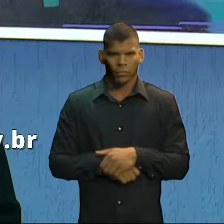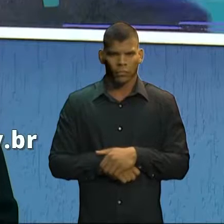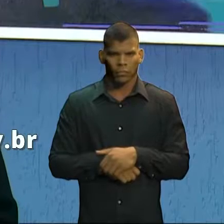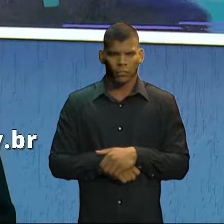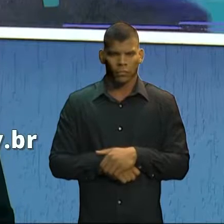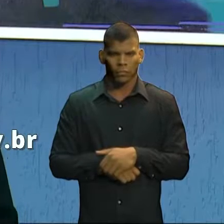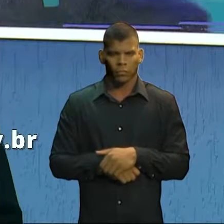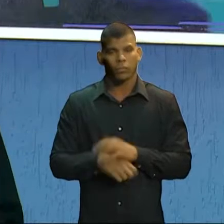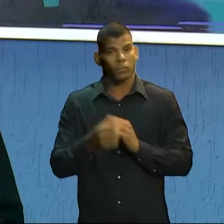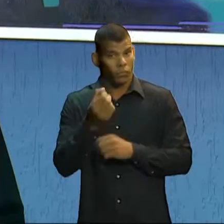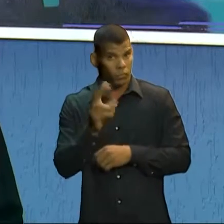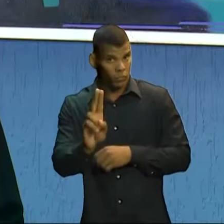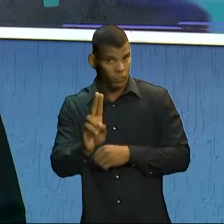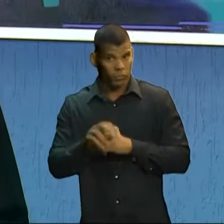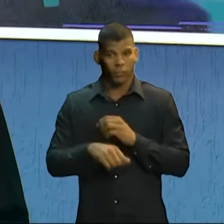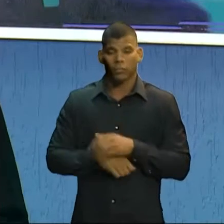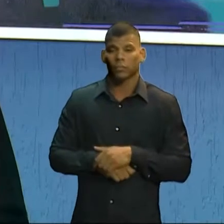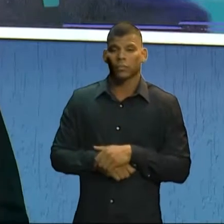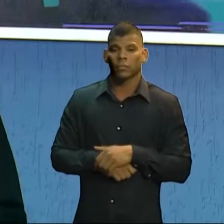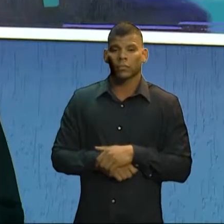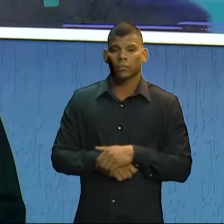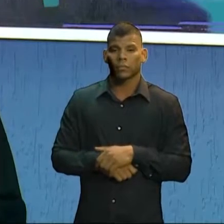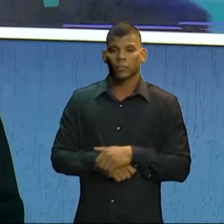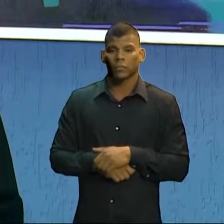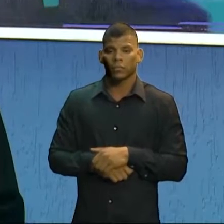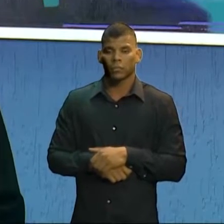defesadoconsumidor@lmanha.ce.gov.br ou